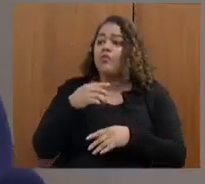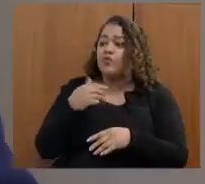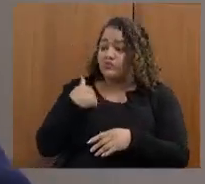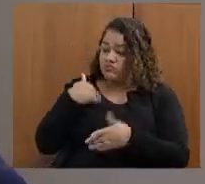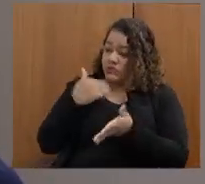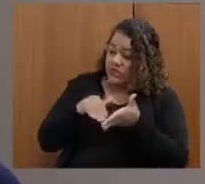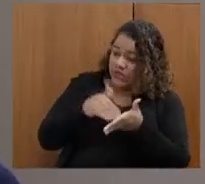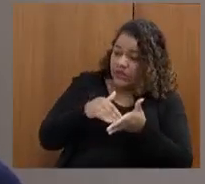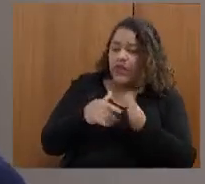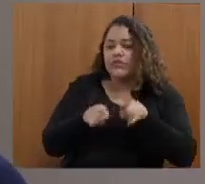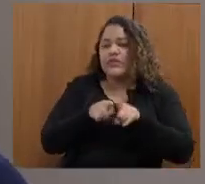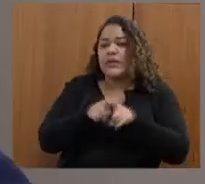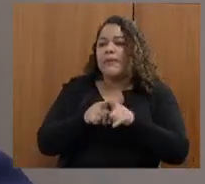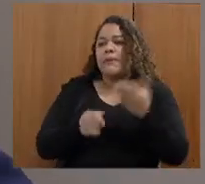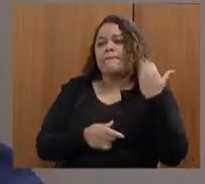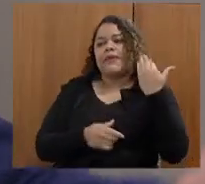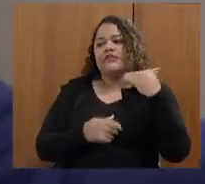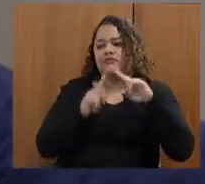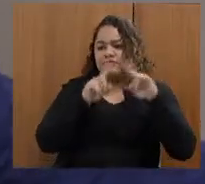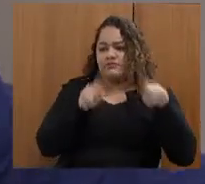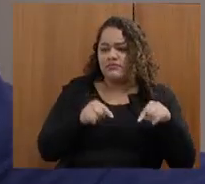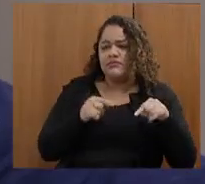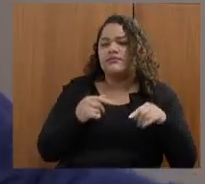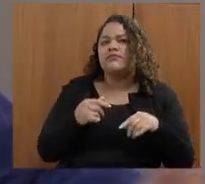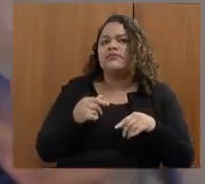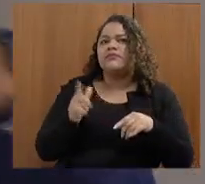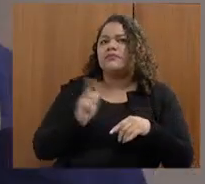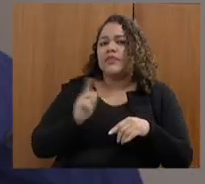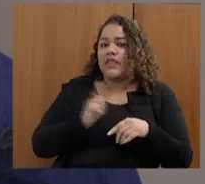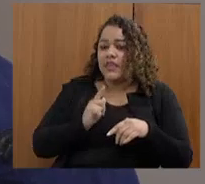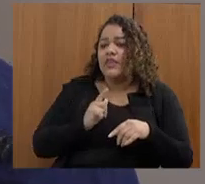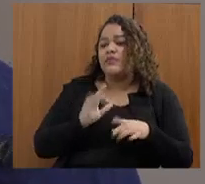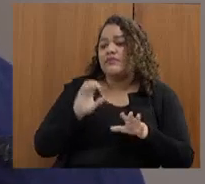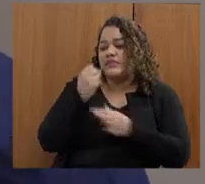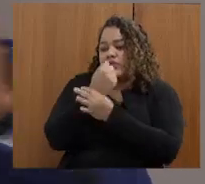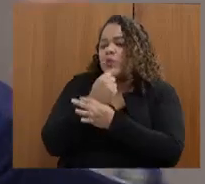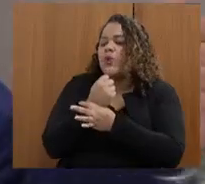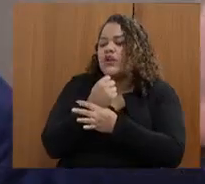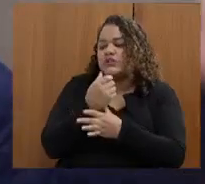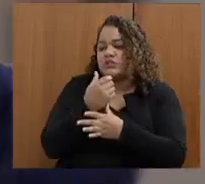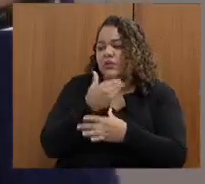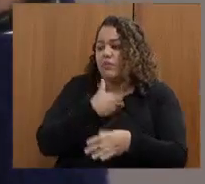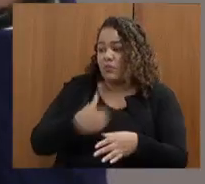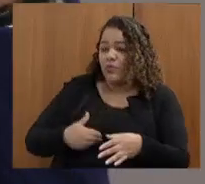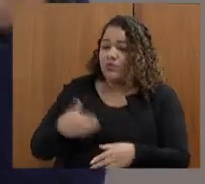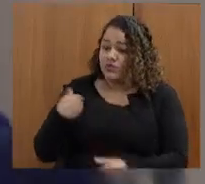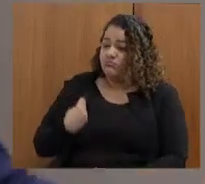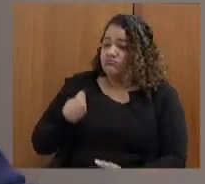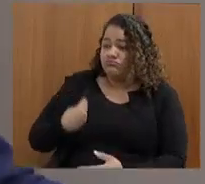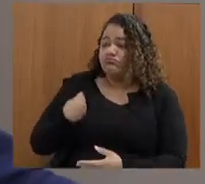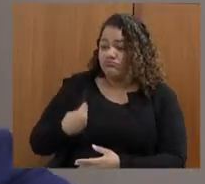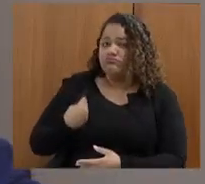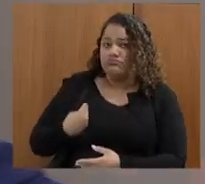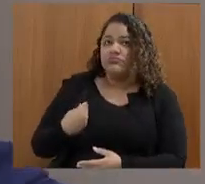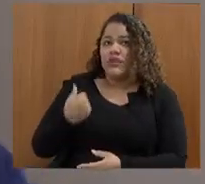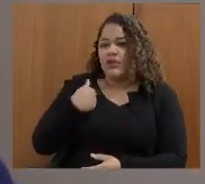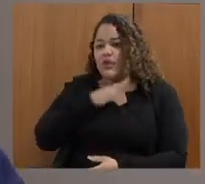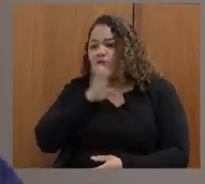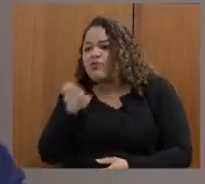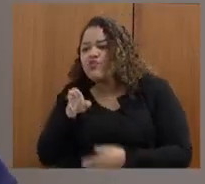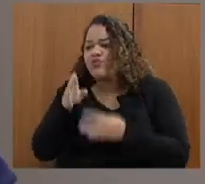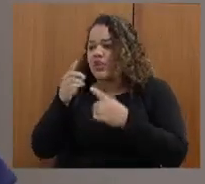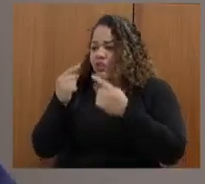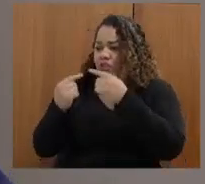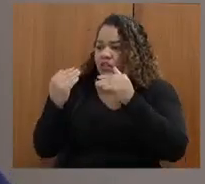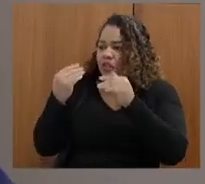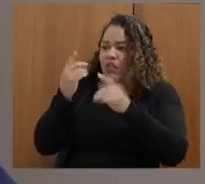já Participei de de algumas Na audiência de Segurança Pública eu estava aqui na que eu fui a senhora não estava acho que pode ter